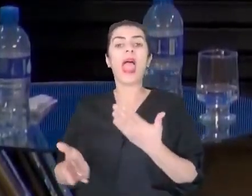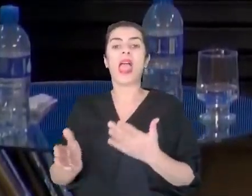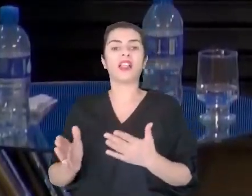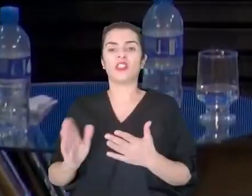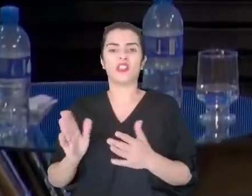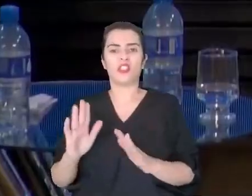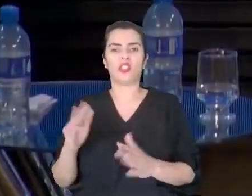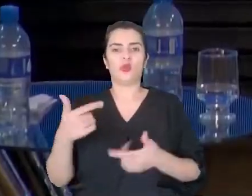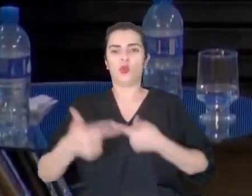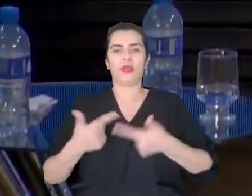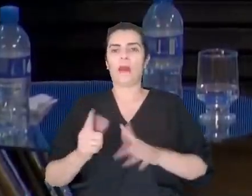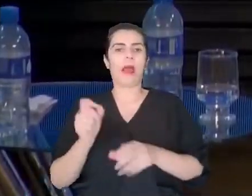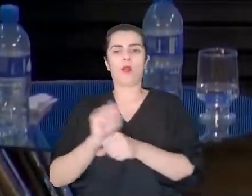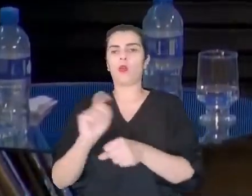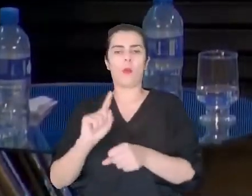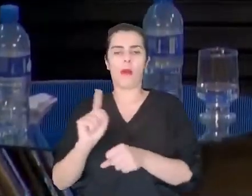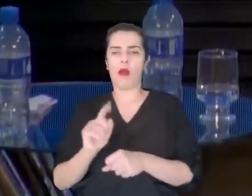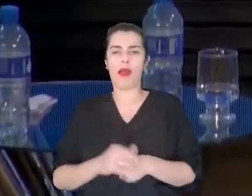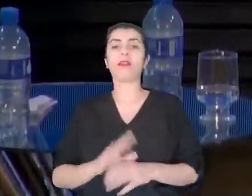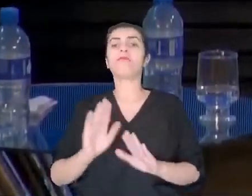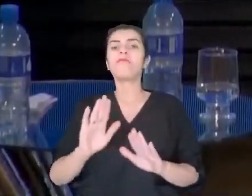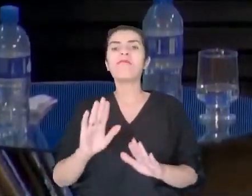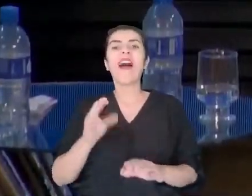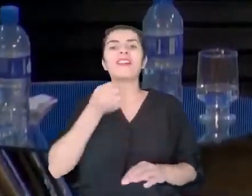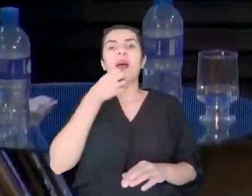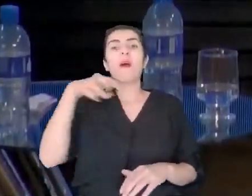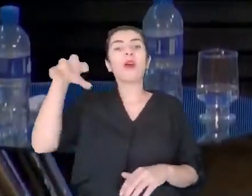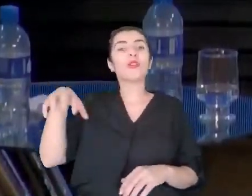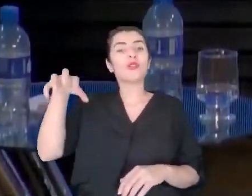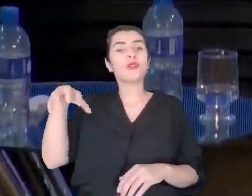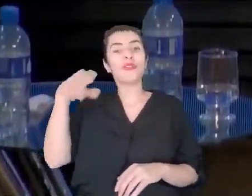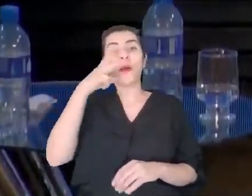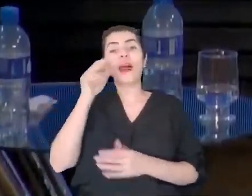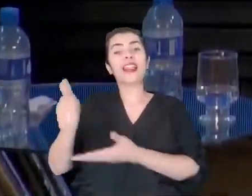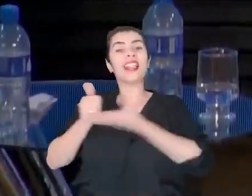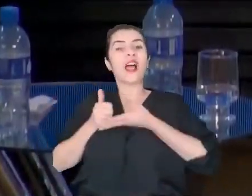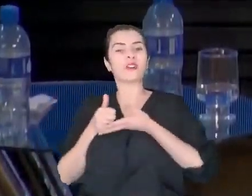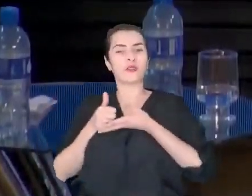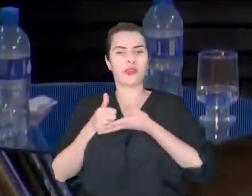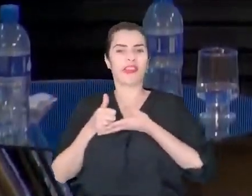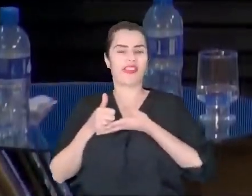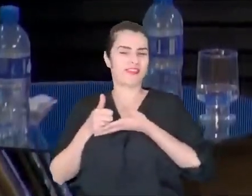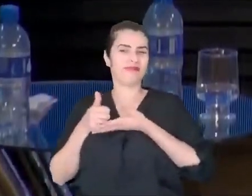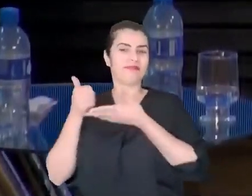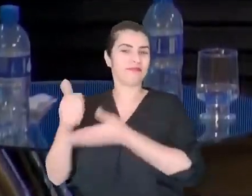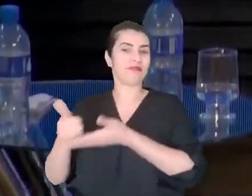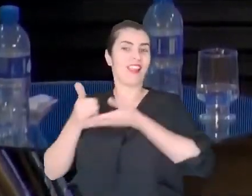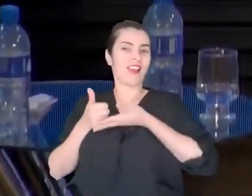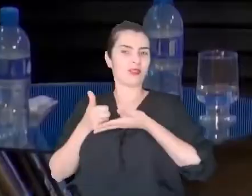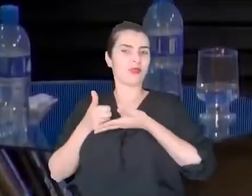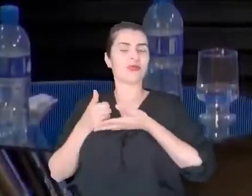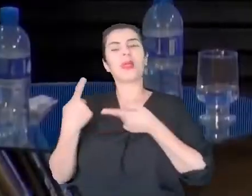Na verdade, a gente ganha, né, com a água que está vindo, que a gente teria que